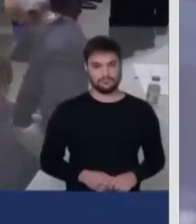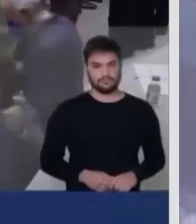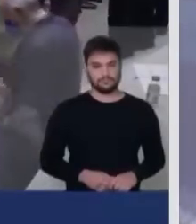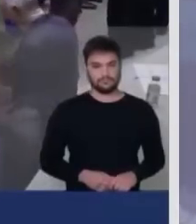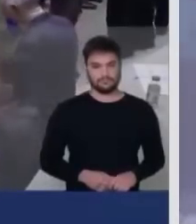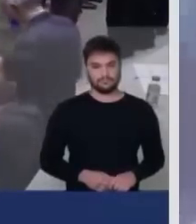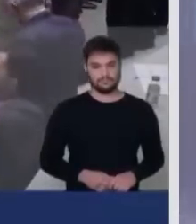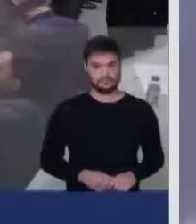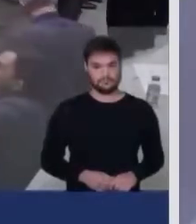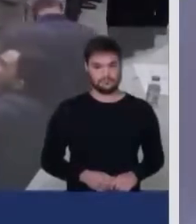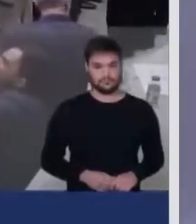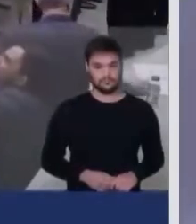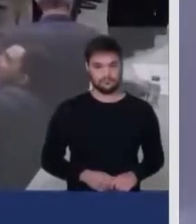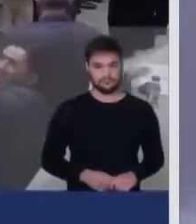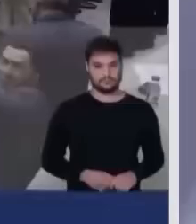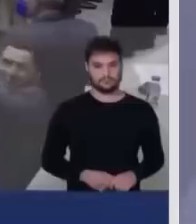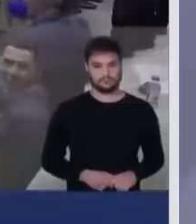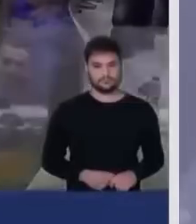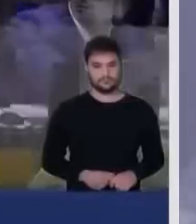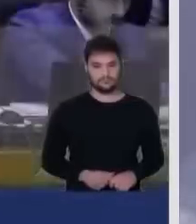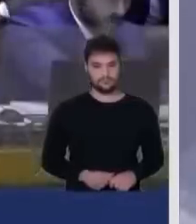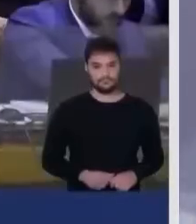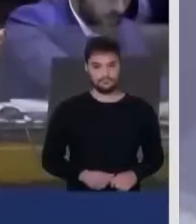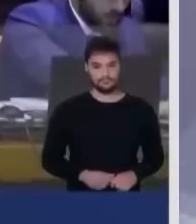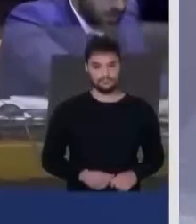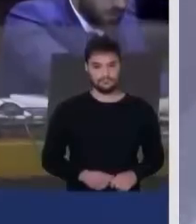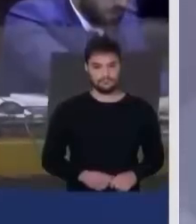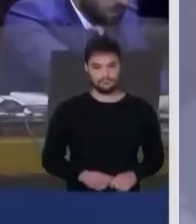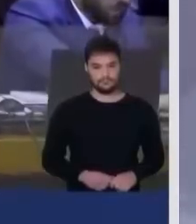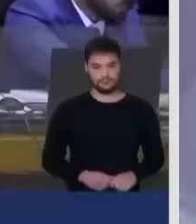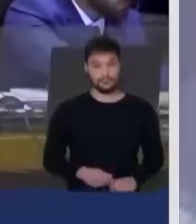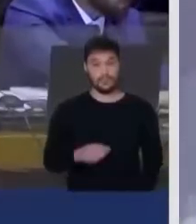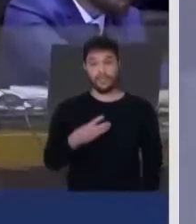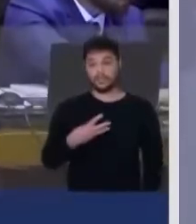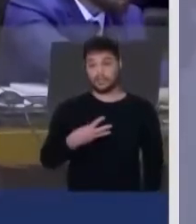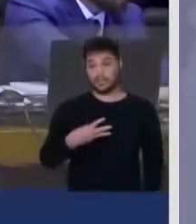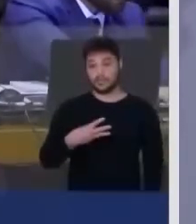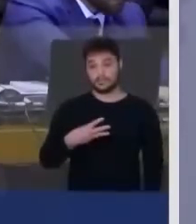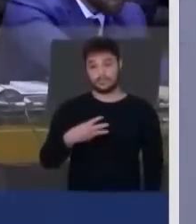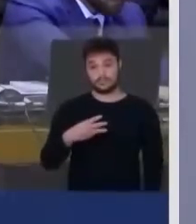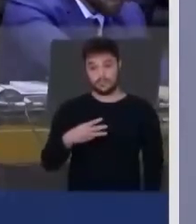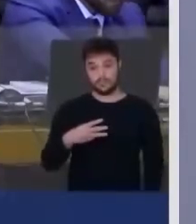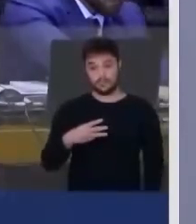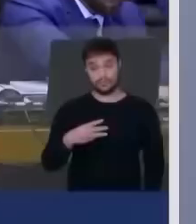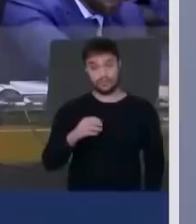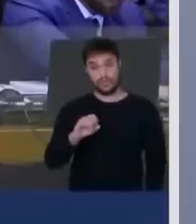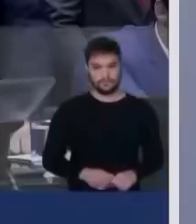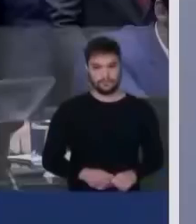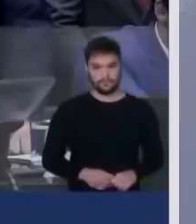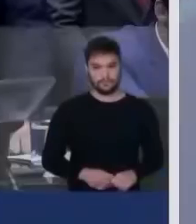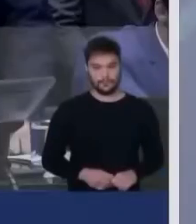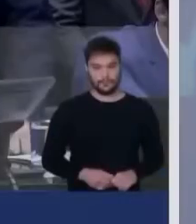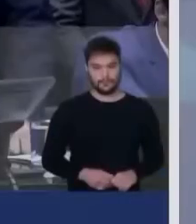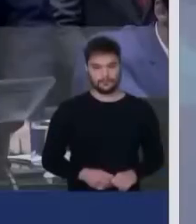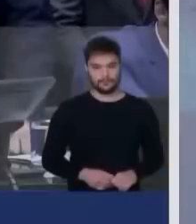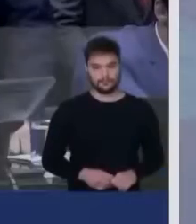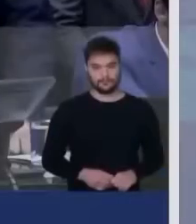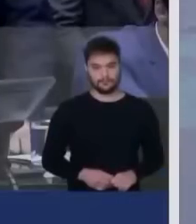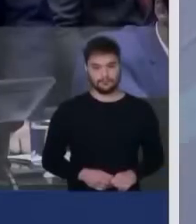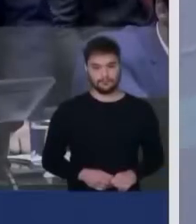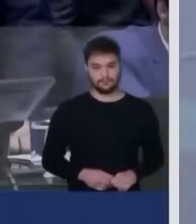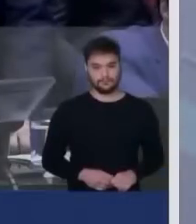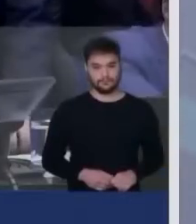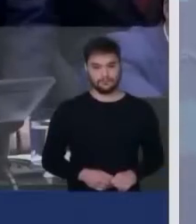alíquota diferenciada, o setor produtivo é uma indústria de céu aberto e que não tem uma logística que barateia esse